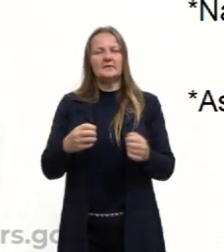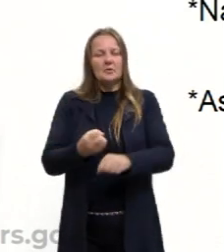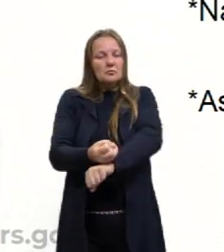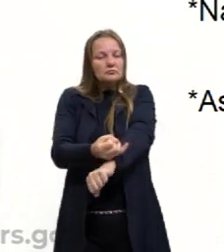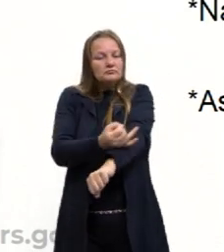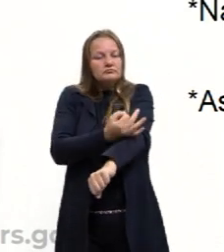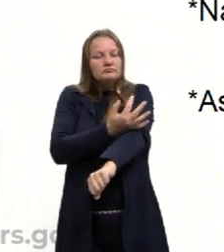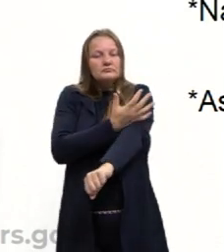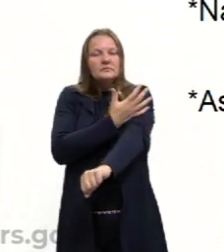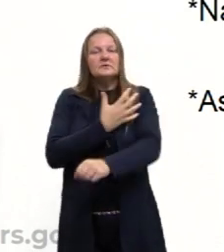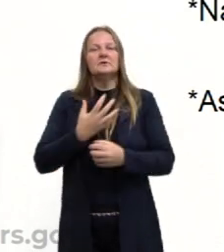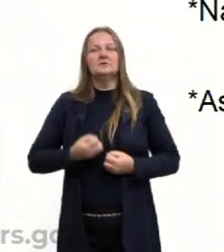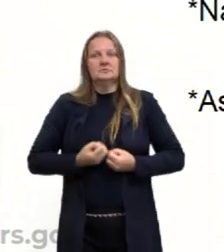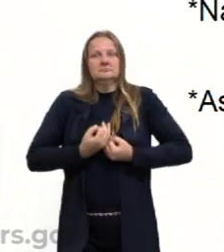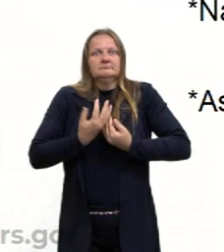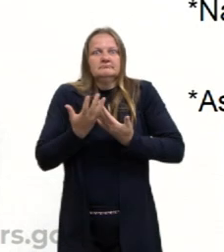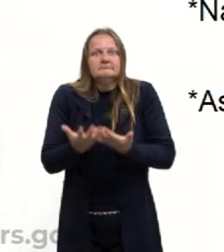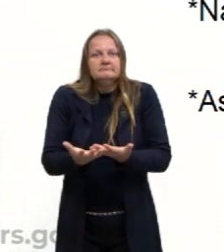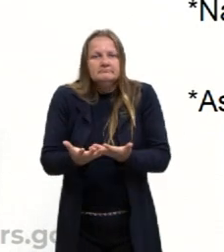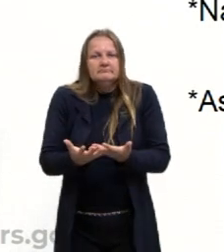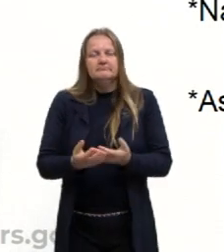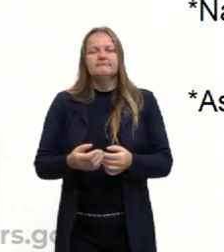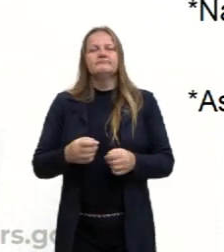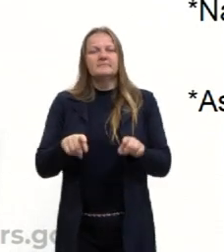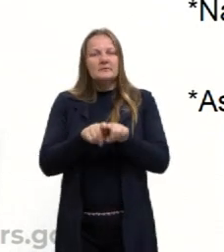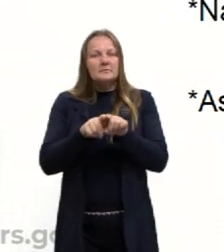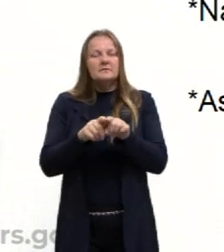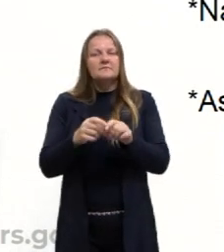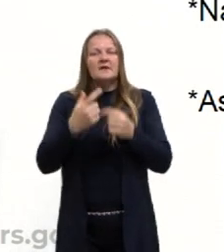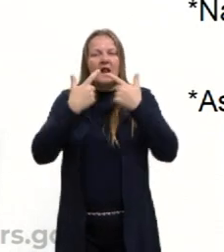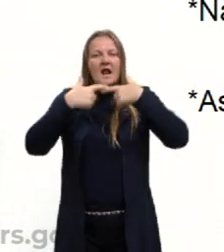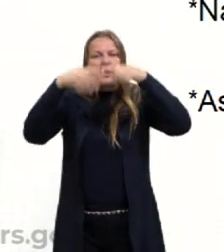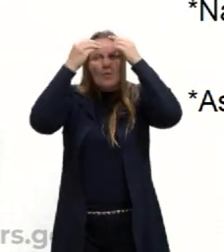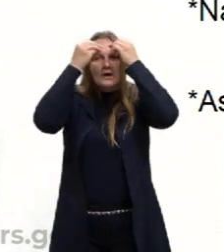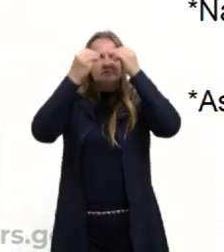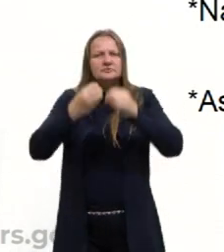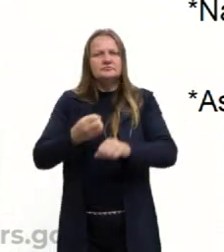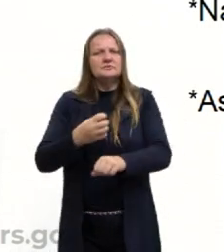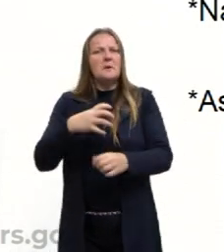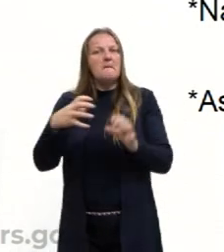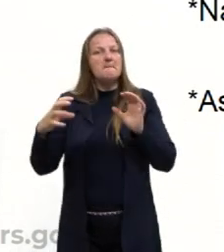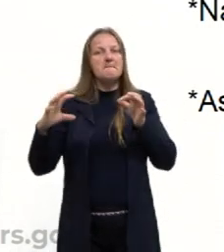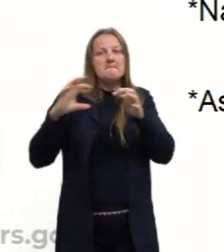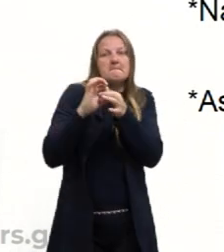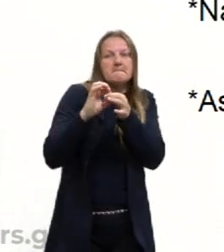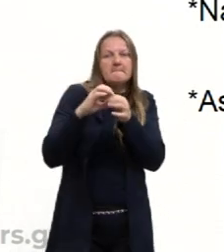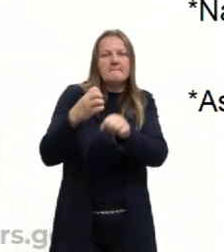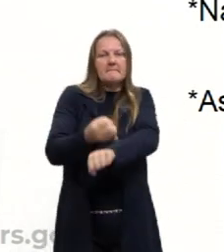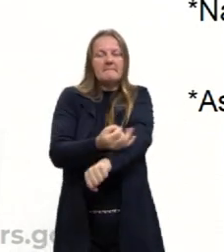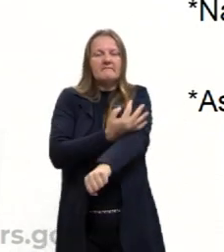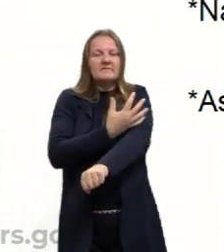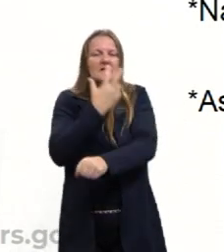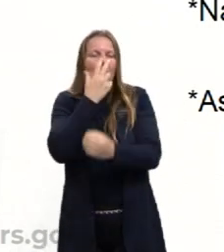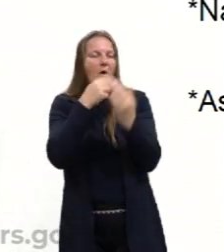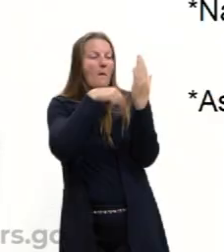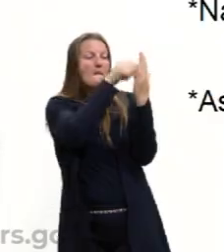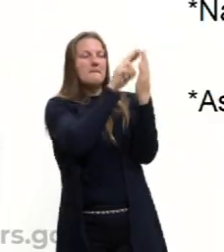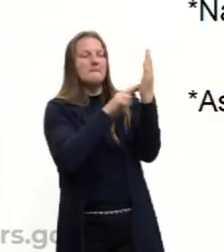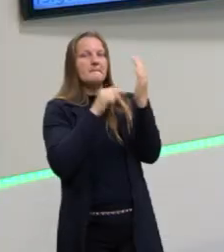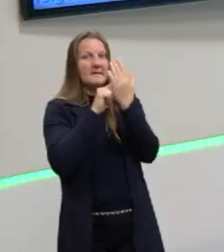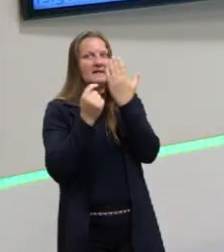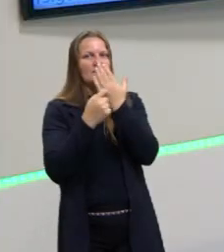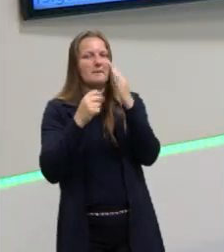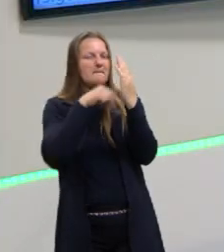né vem muito disso não veja só a linguagem né Tem esse a linguagem é como a pintura que nasce